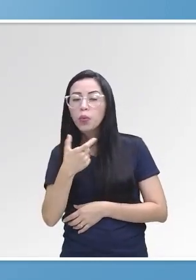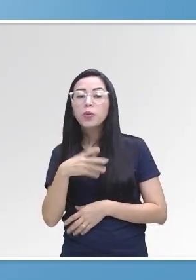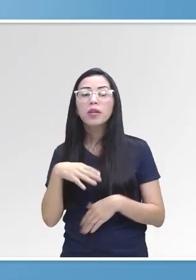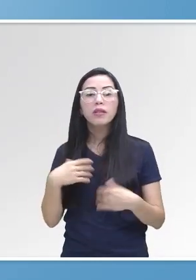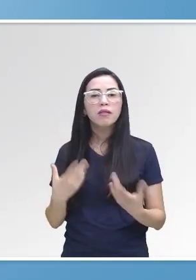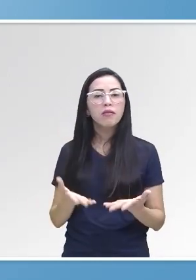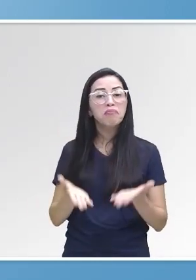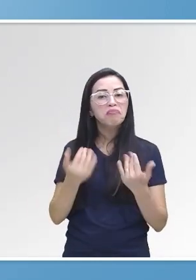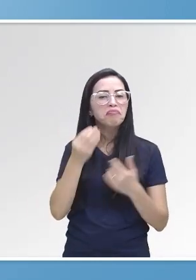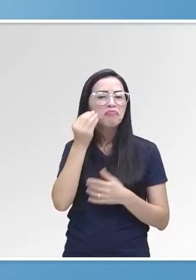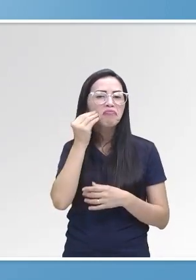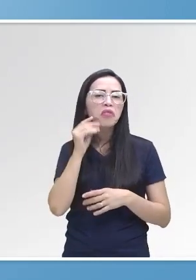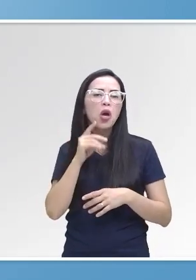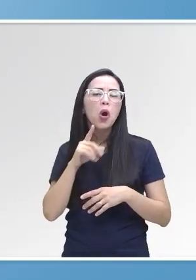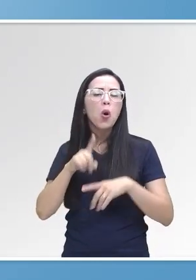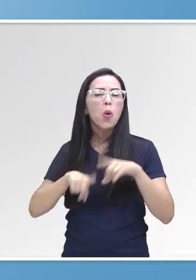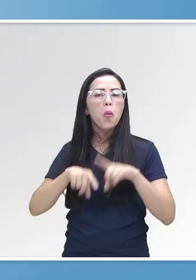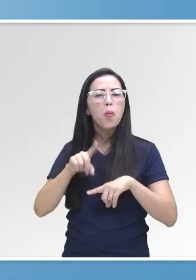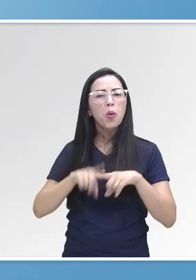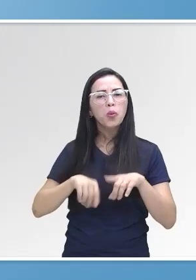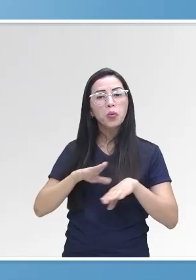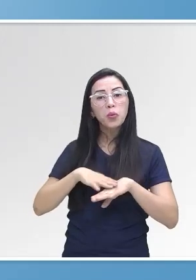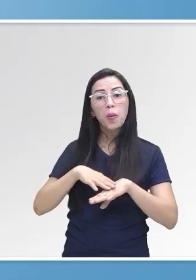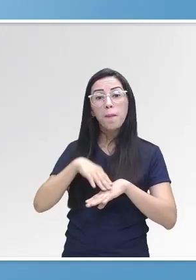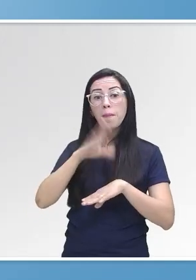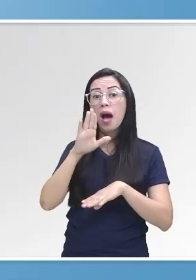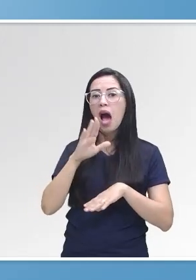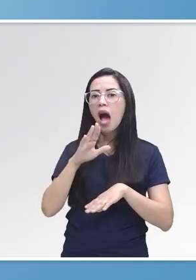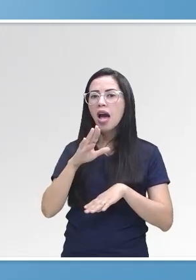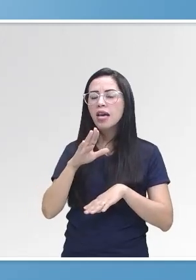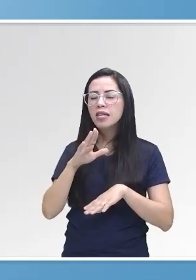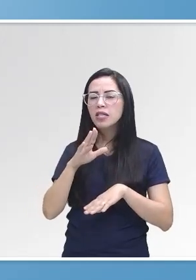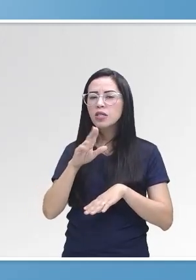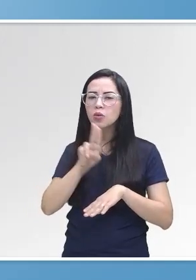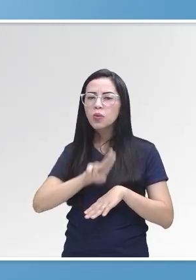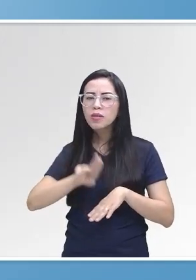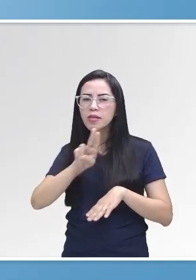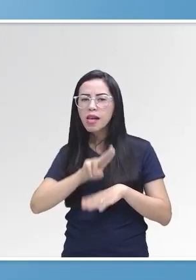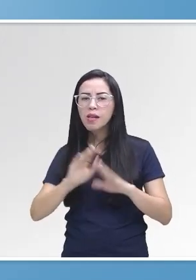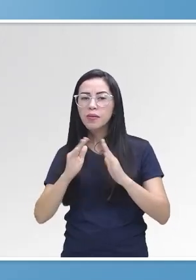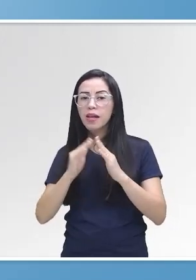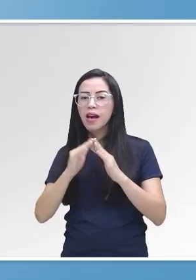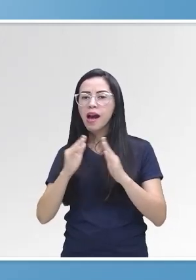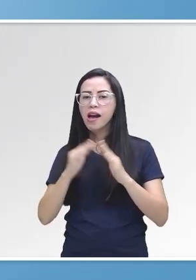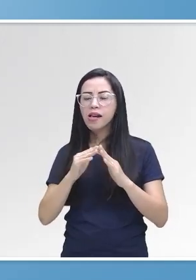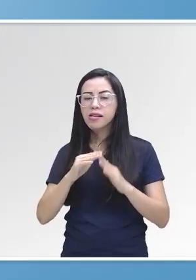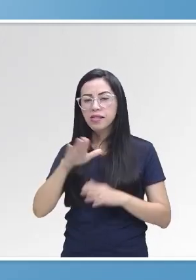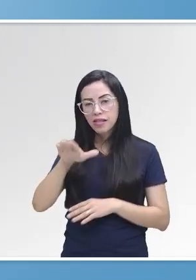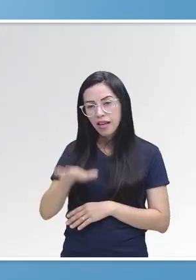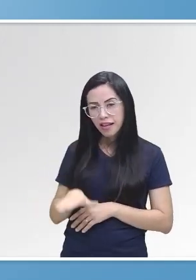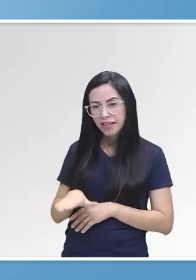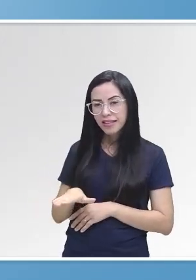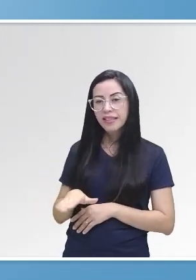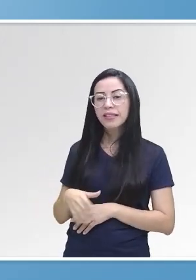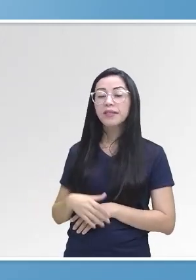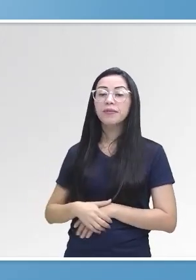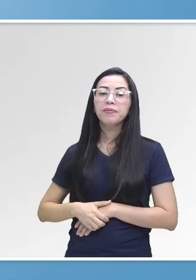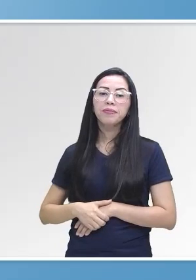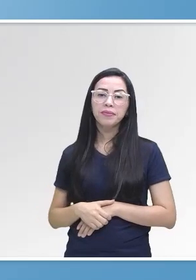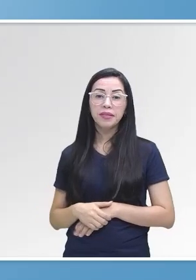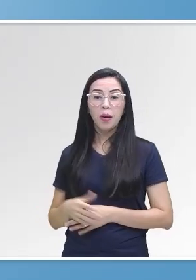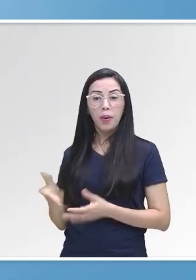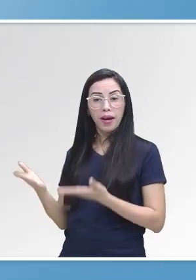vamos ver o produto que é mais vendido mais consumido lá na casa do Jander é é mais vendido no supermercado